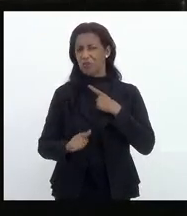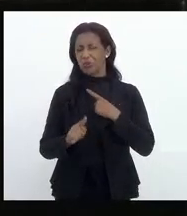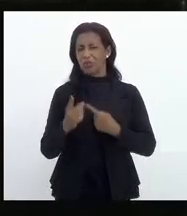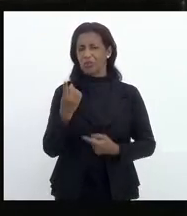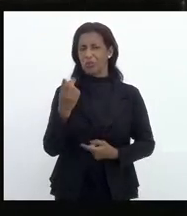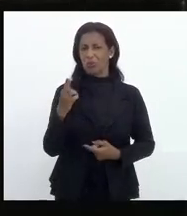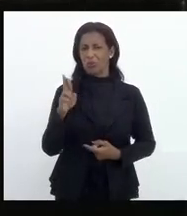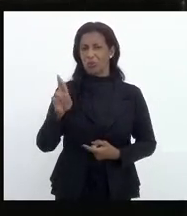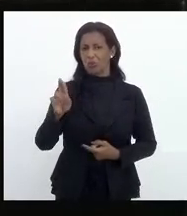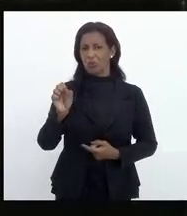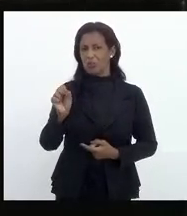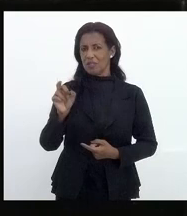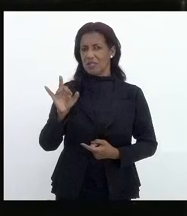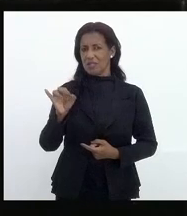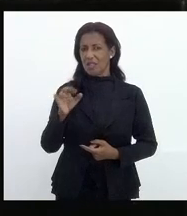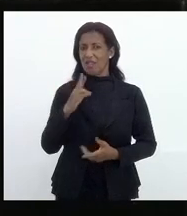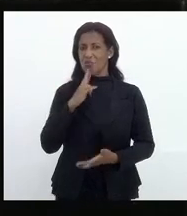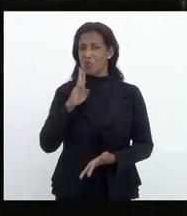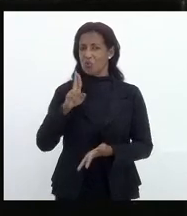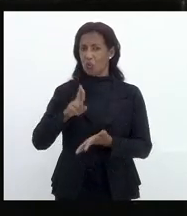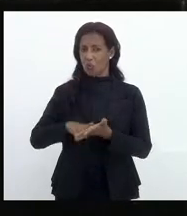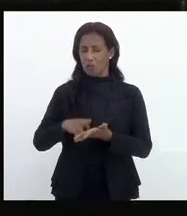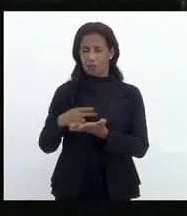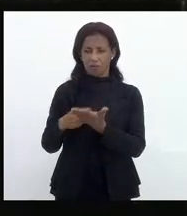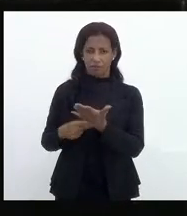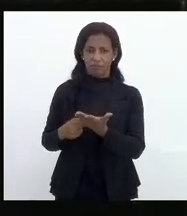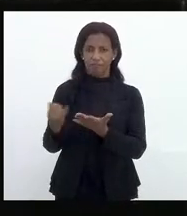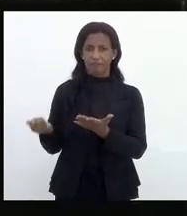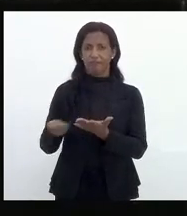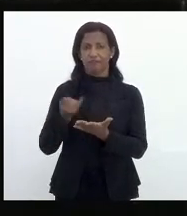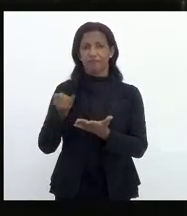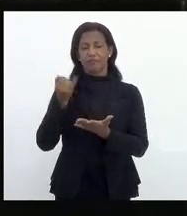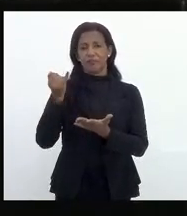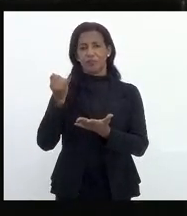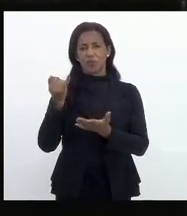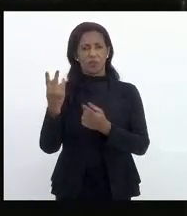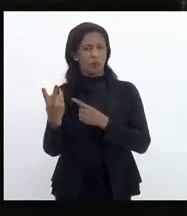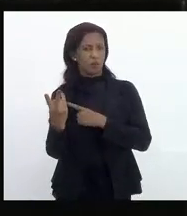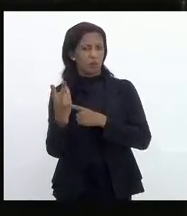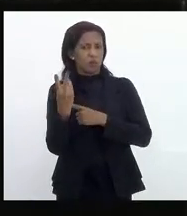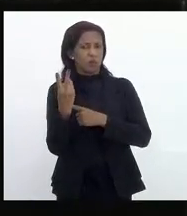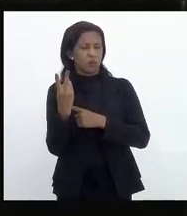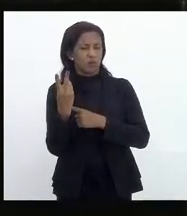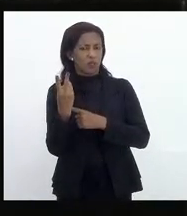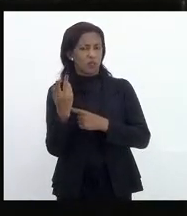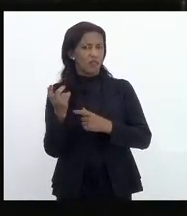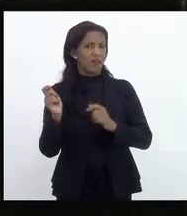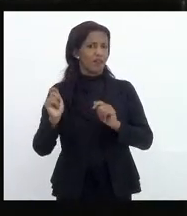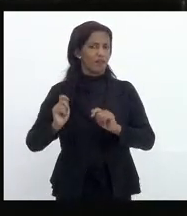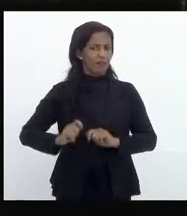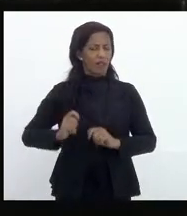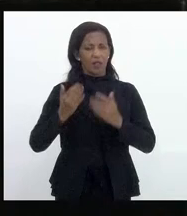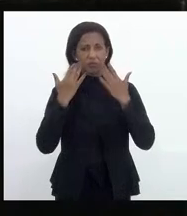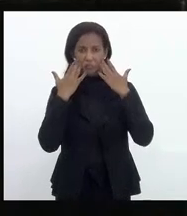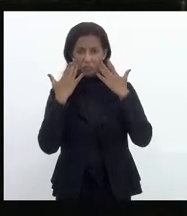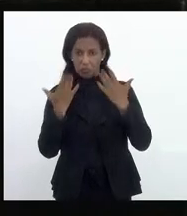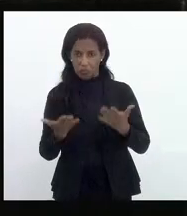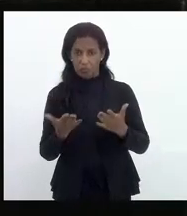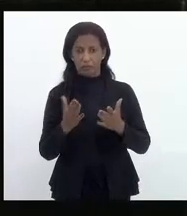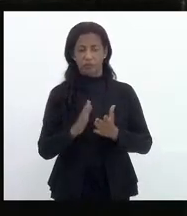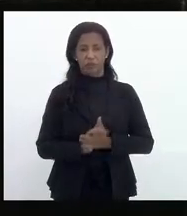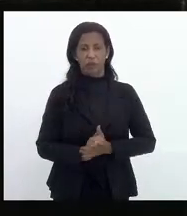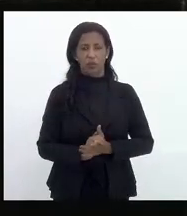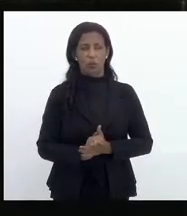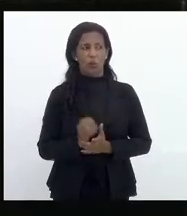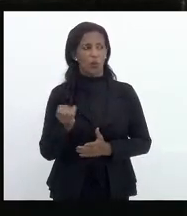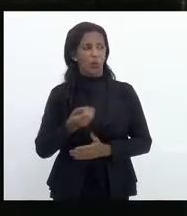Dr Sérgio embora eu reconheça na sua fala importante essa defesa que só faz é que eu sou demonstra né